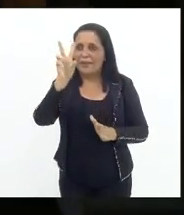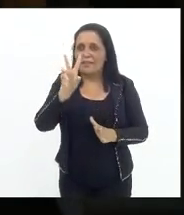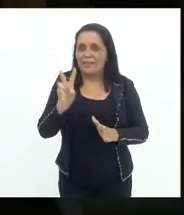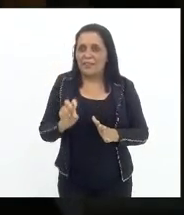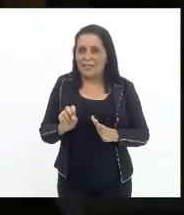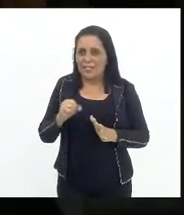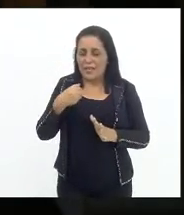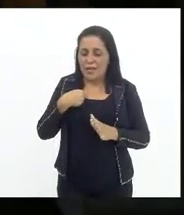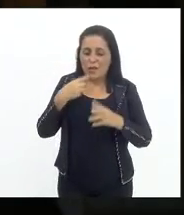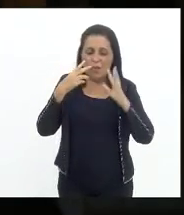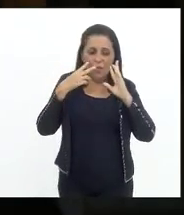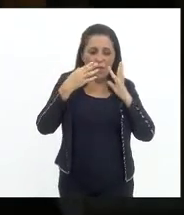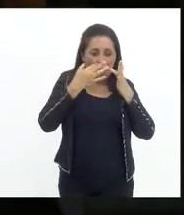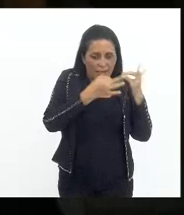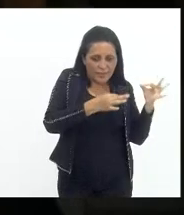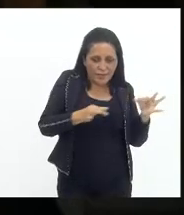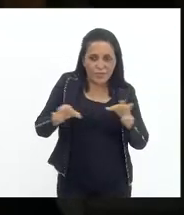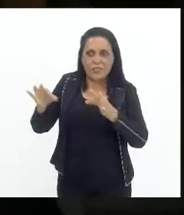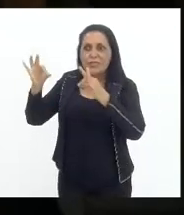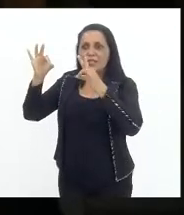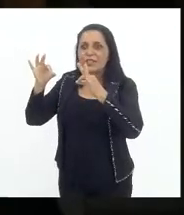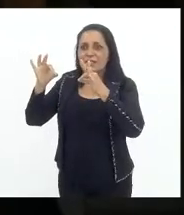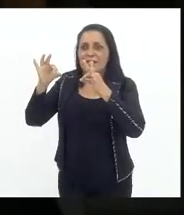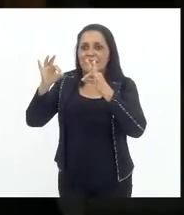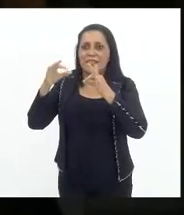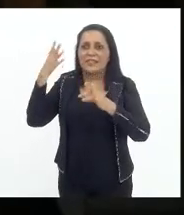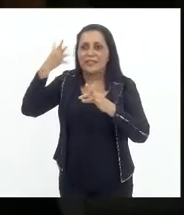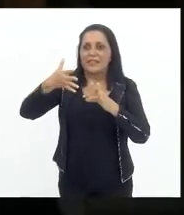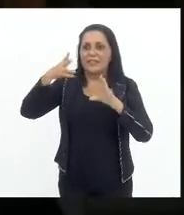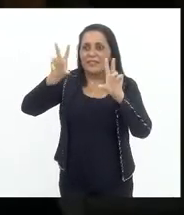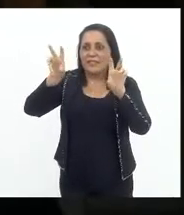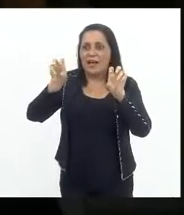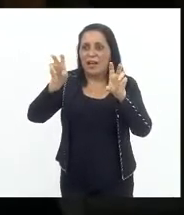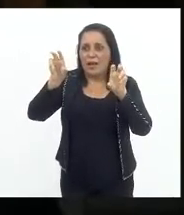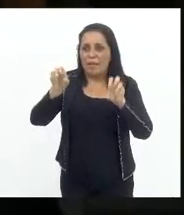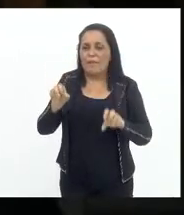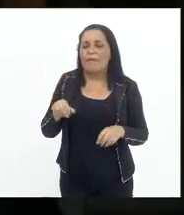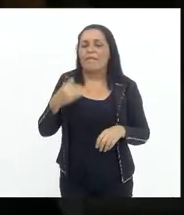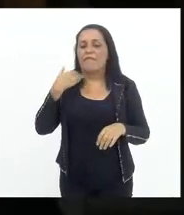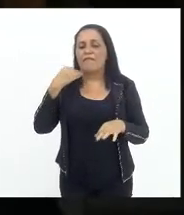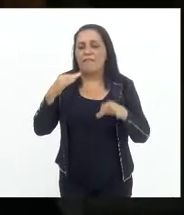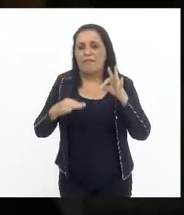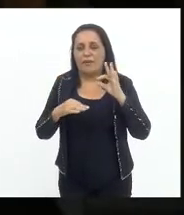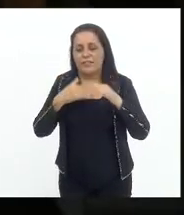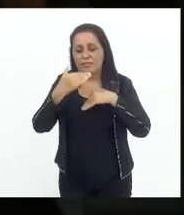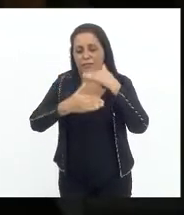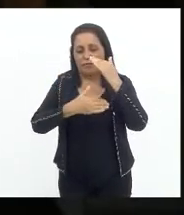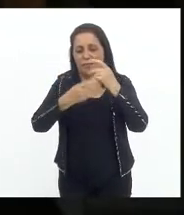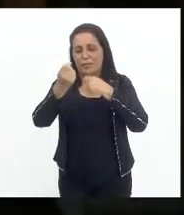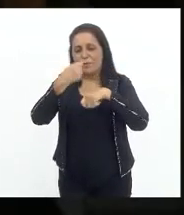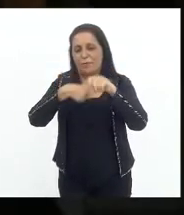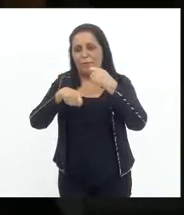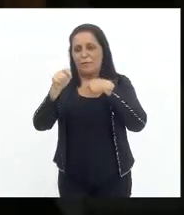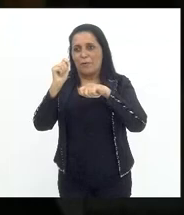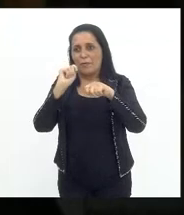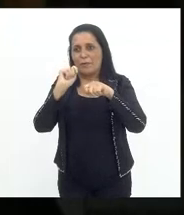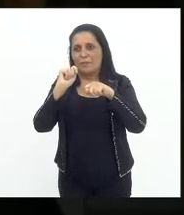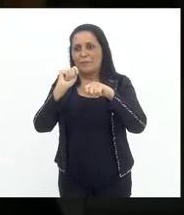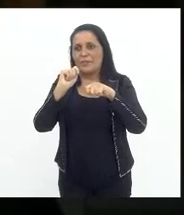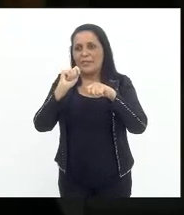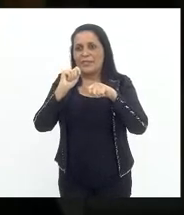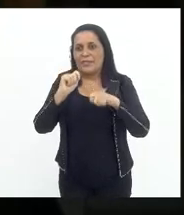que assisti uma preleção sobre esse tema foi no Fórum de Desenvolvimento Econômico da